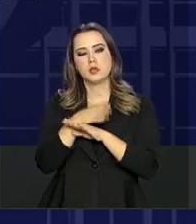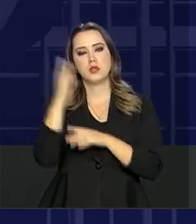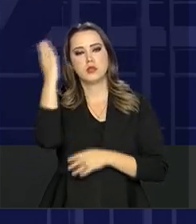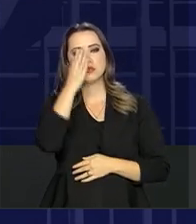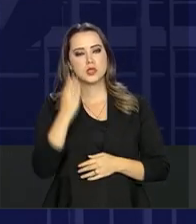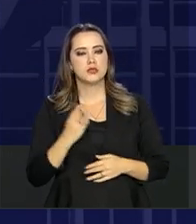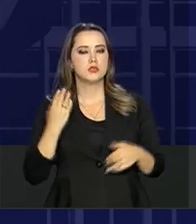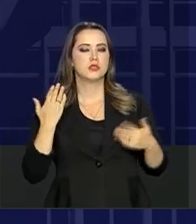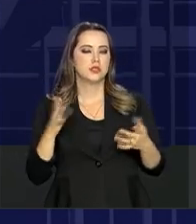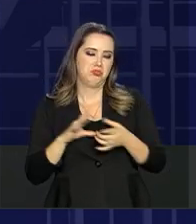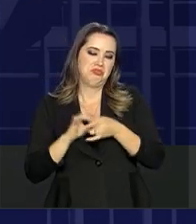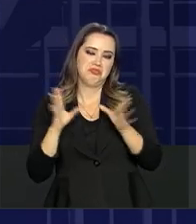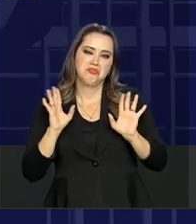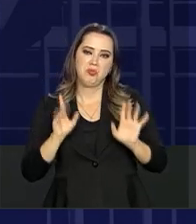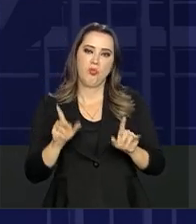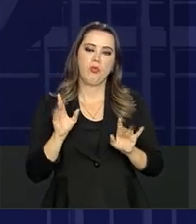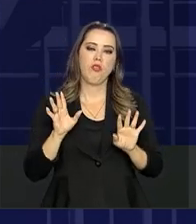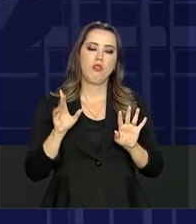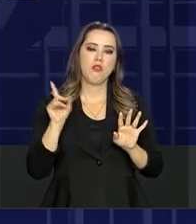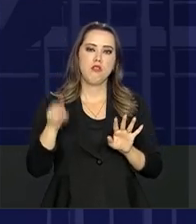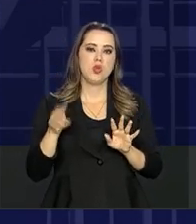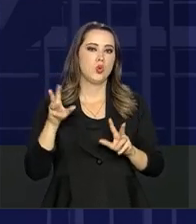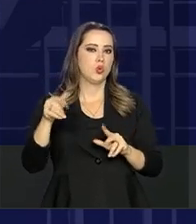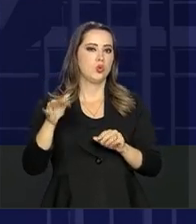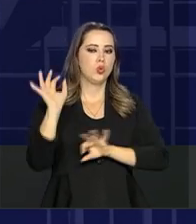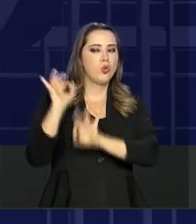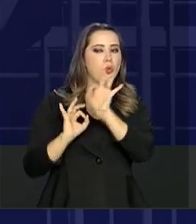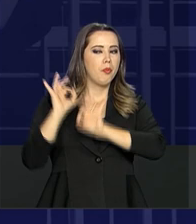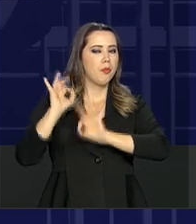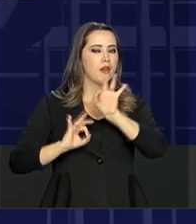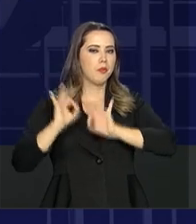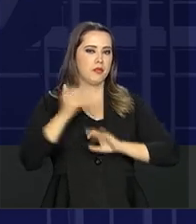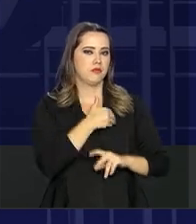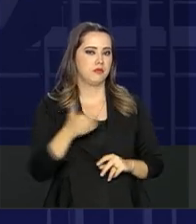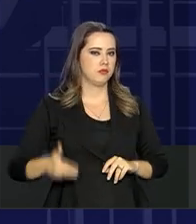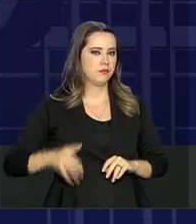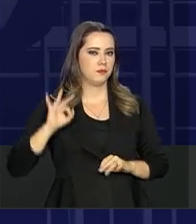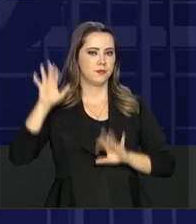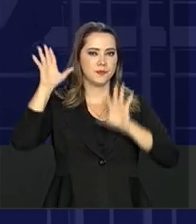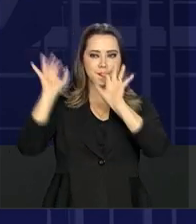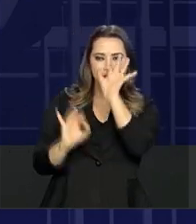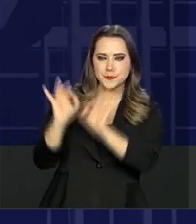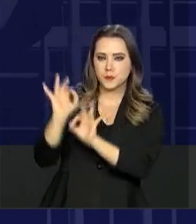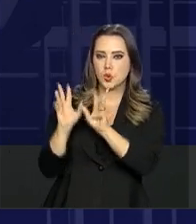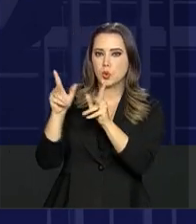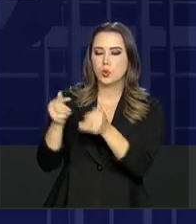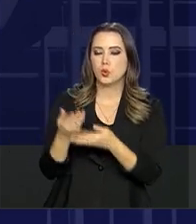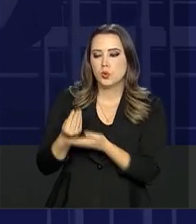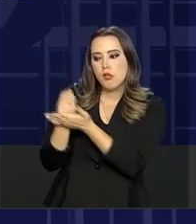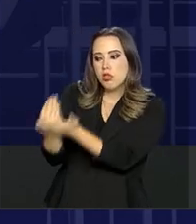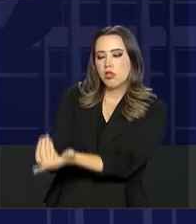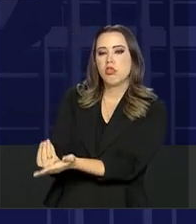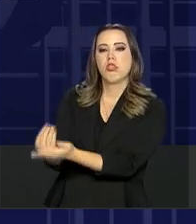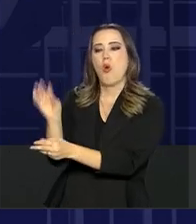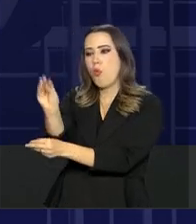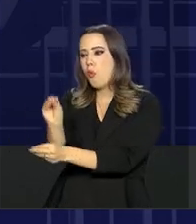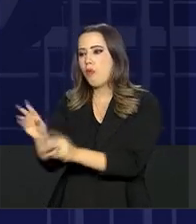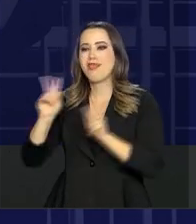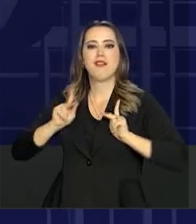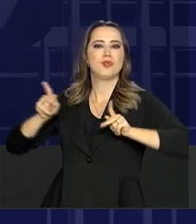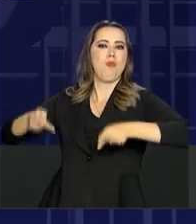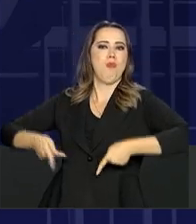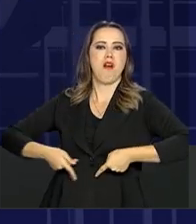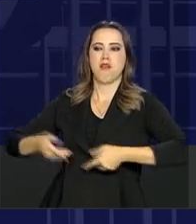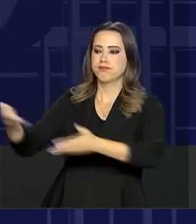ao território nacional. Enfim, há toda uma estrutura do governo que procura dar uma atenção humanitária